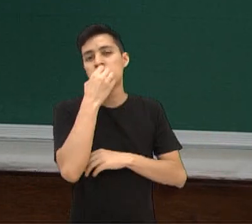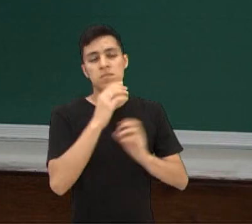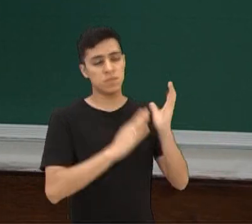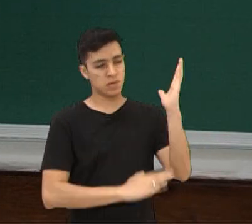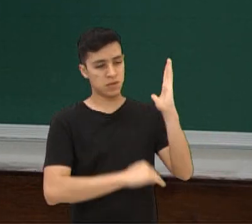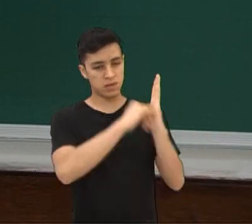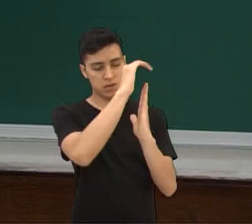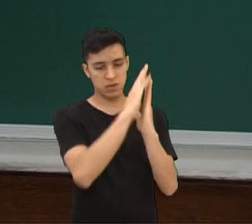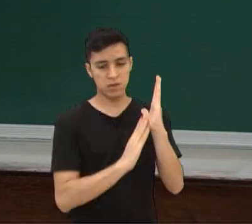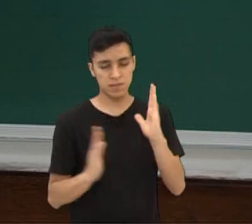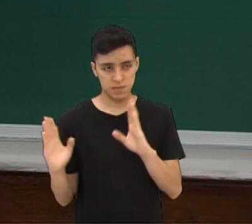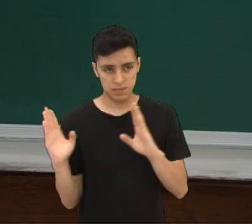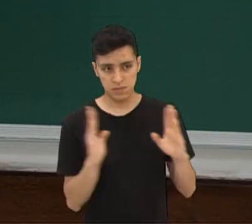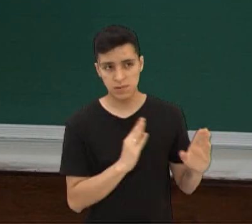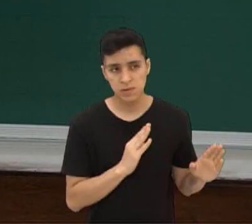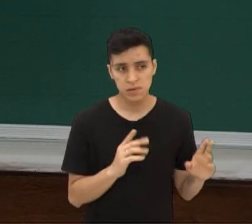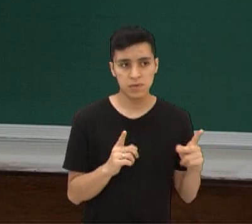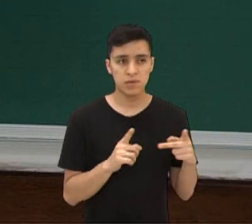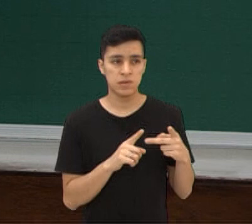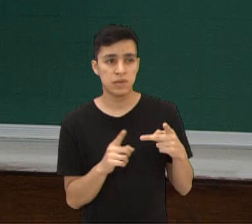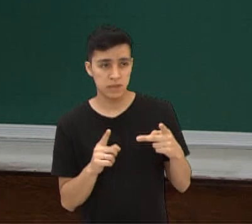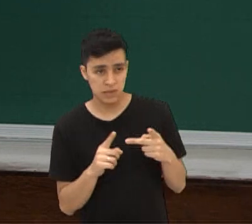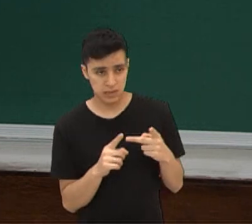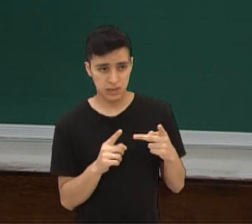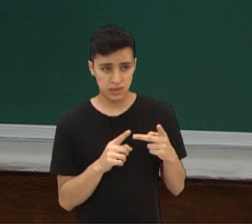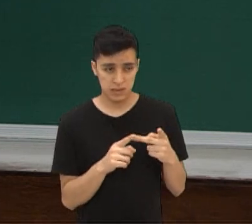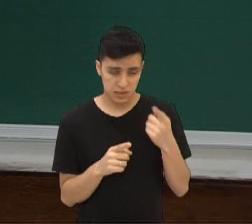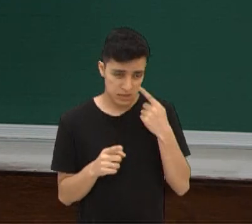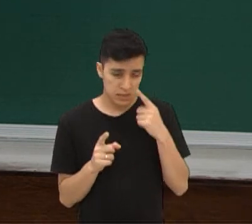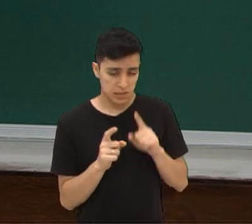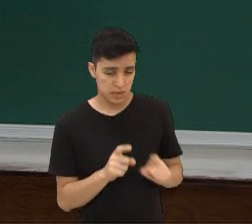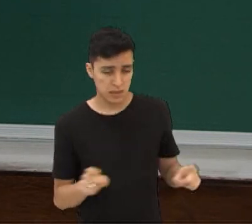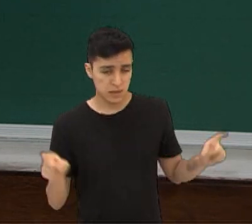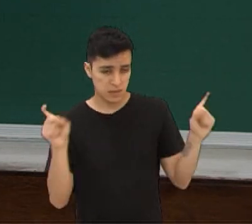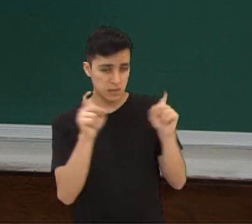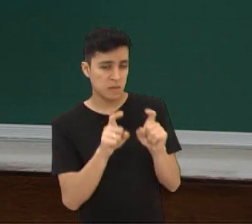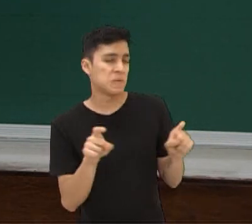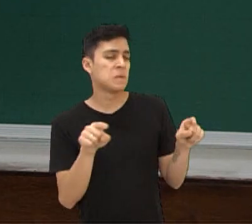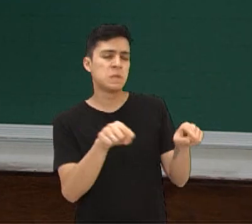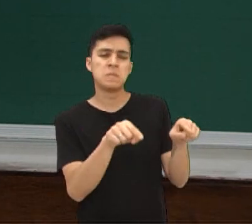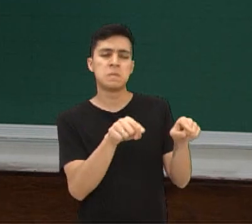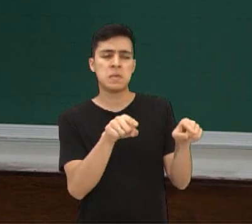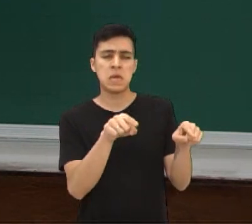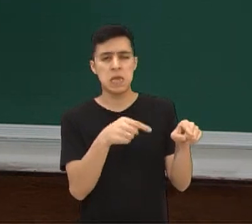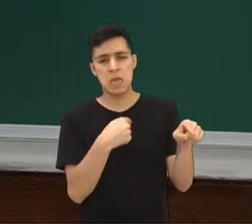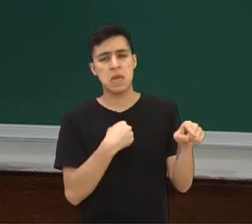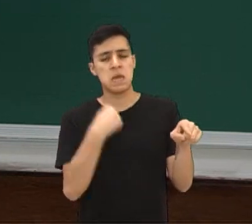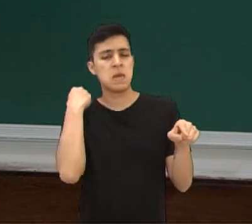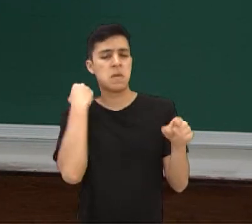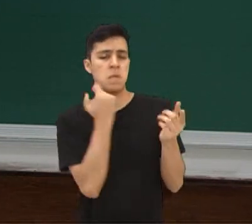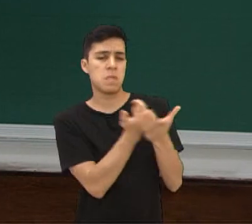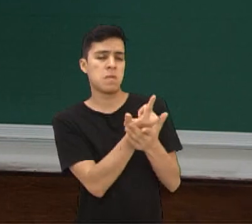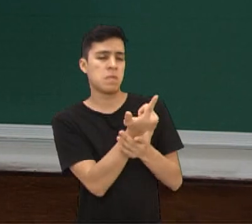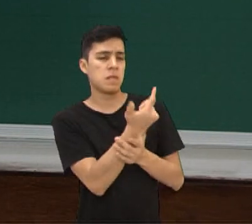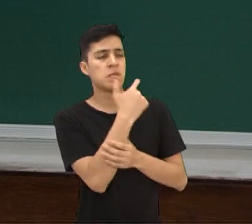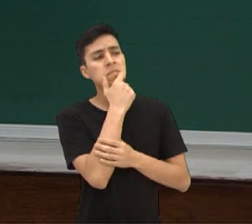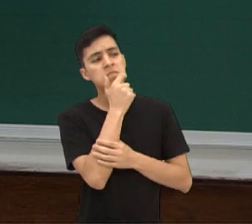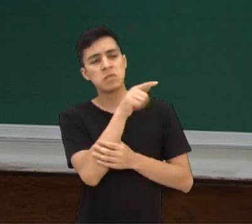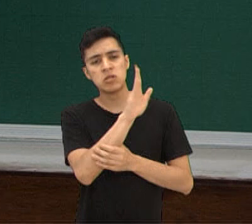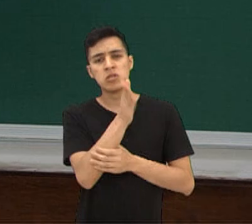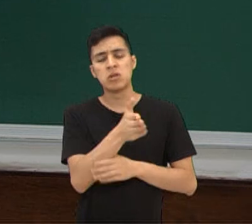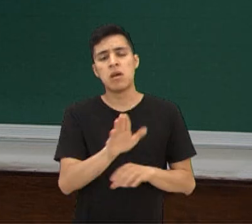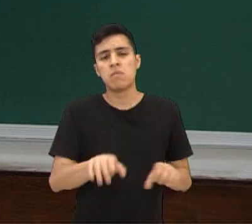The computer which I bought last week is already broken. O computador, o qual comprei semana passada, já está